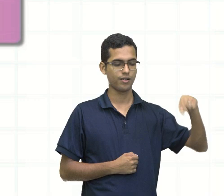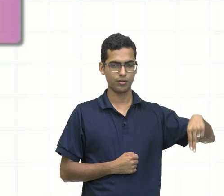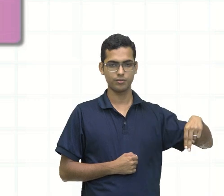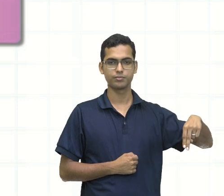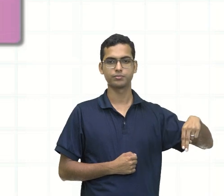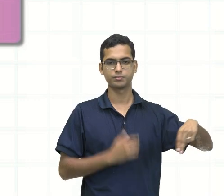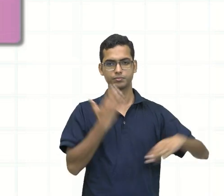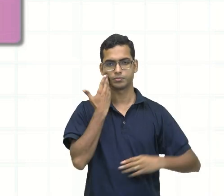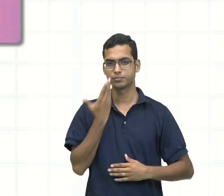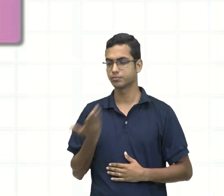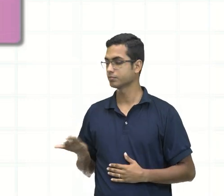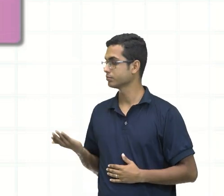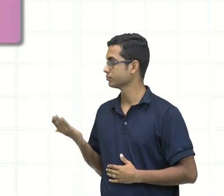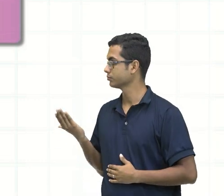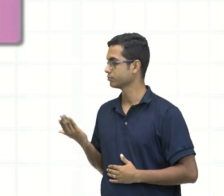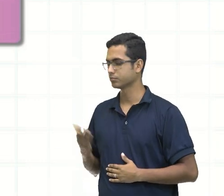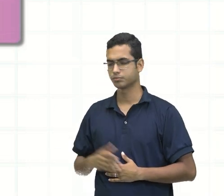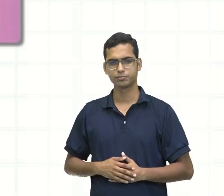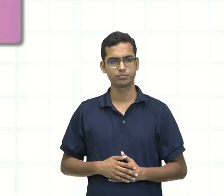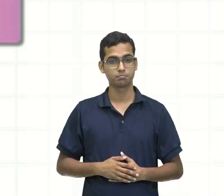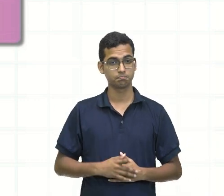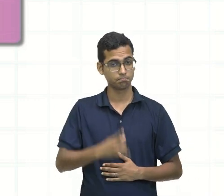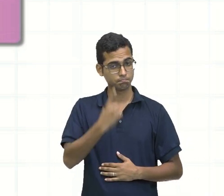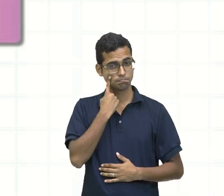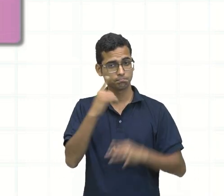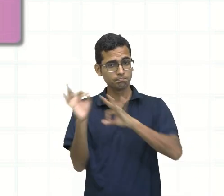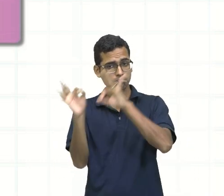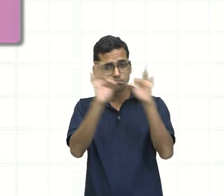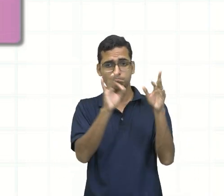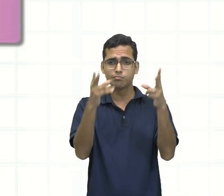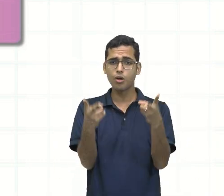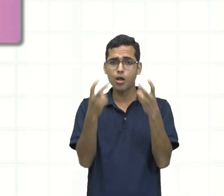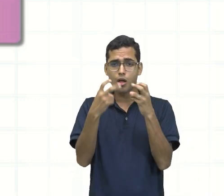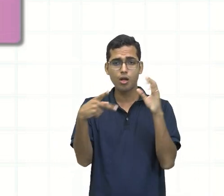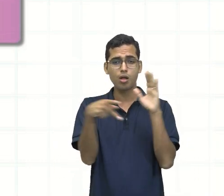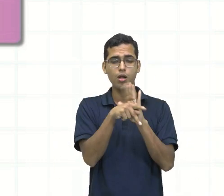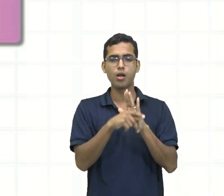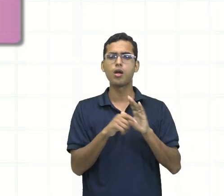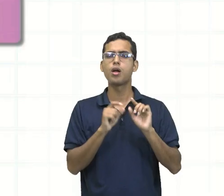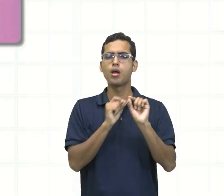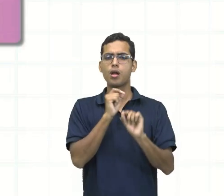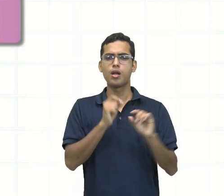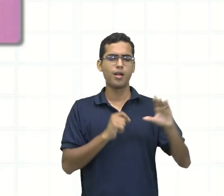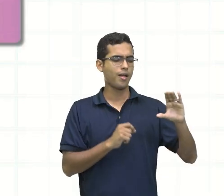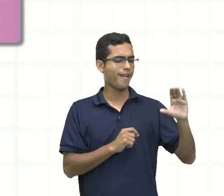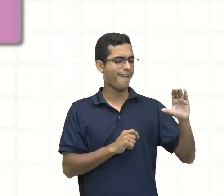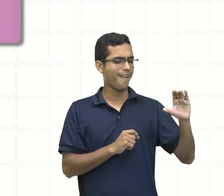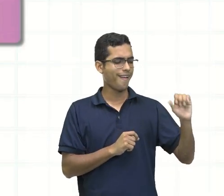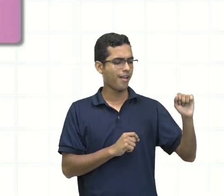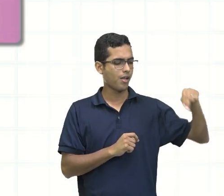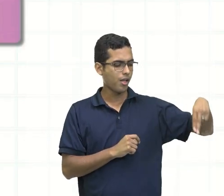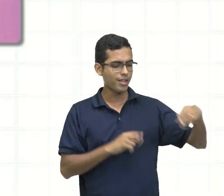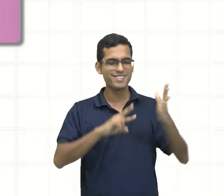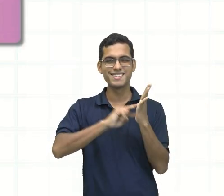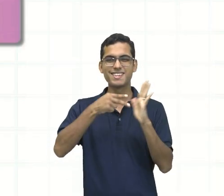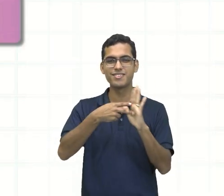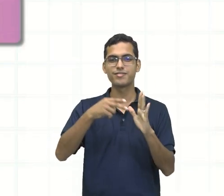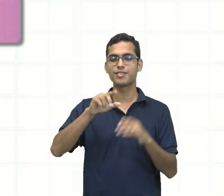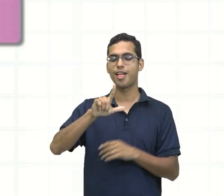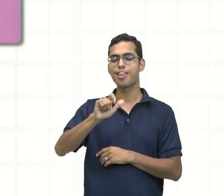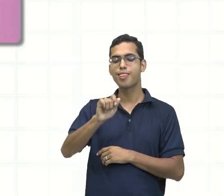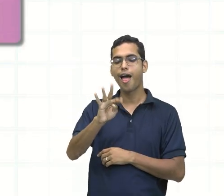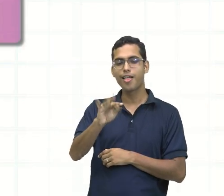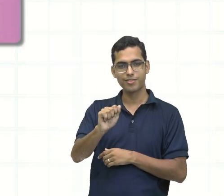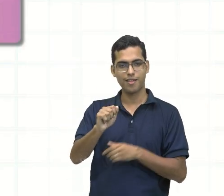Trash can. Observando que a palavra can significa lata. E a palavra trash é